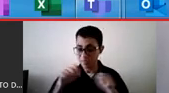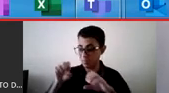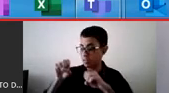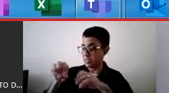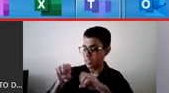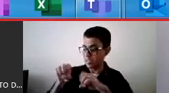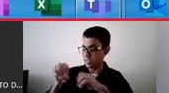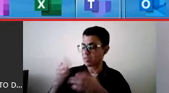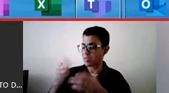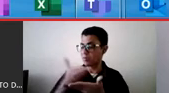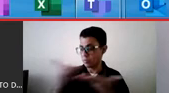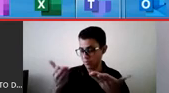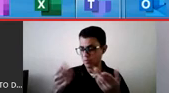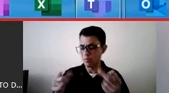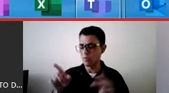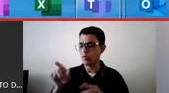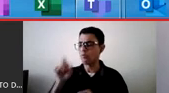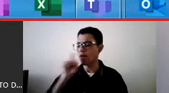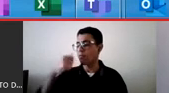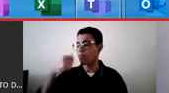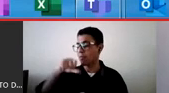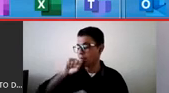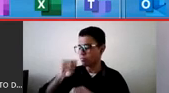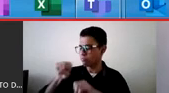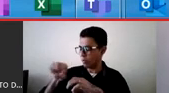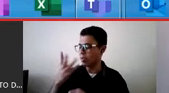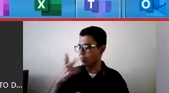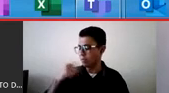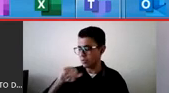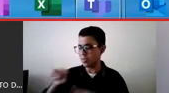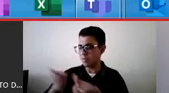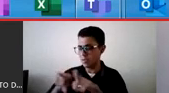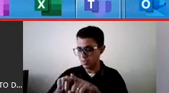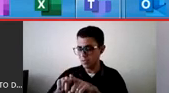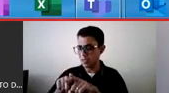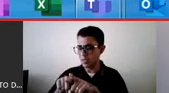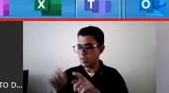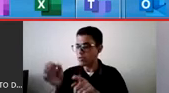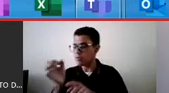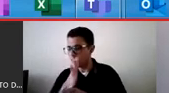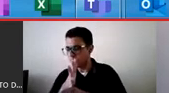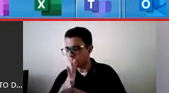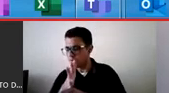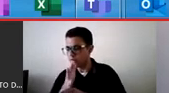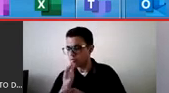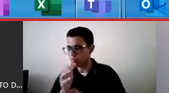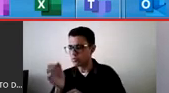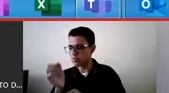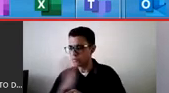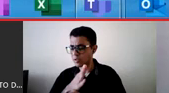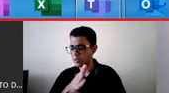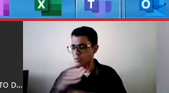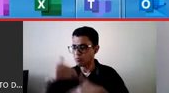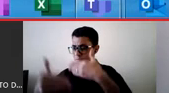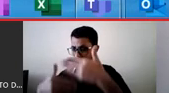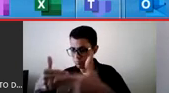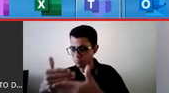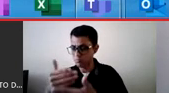também trabalhar esses pais, né, essas crianças, esse novo que vamos enfrentar pela